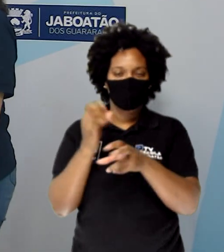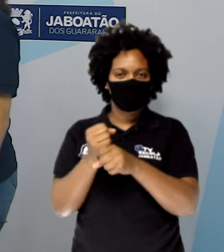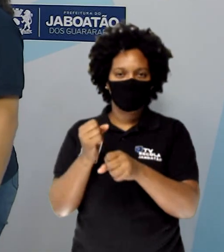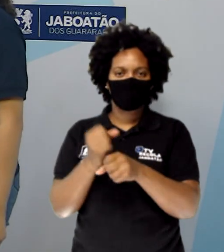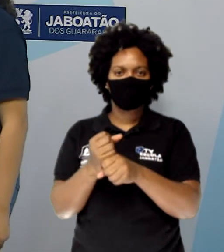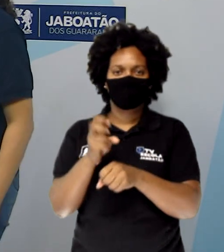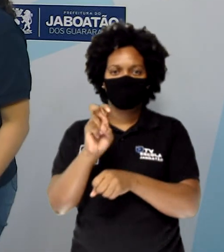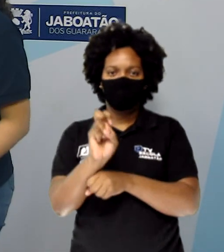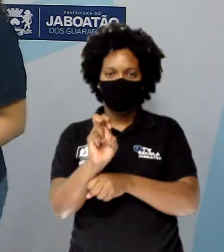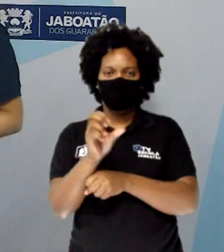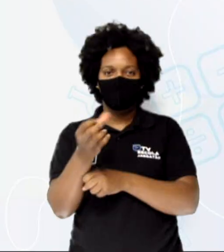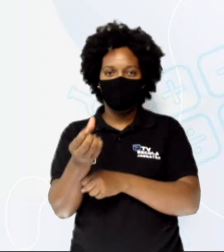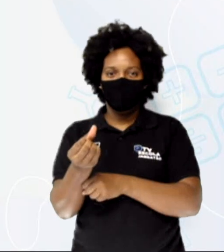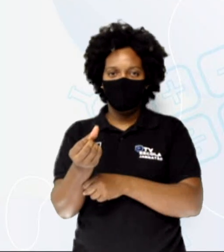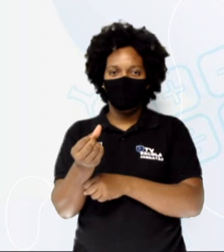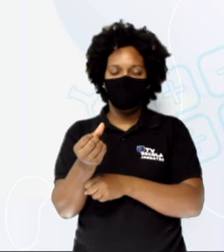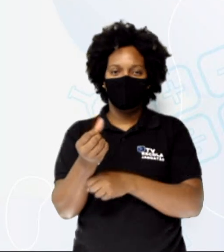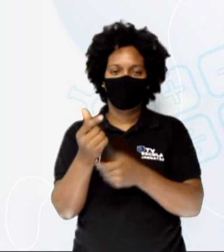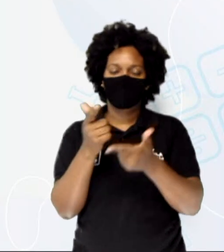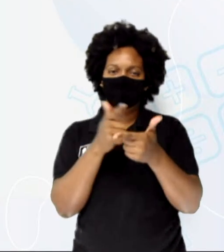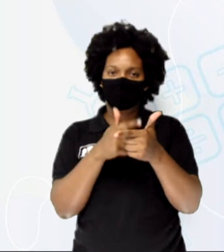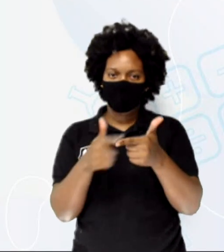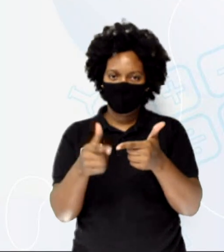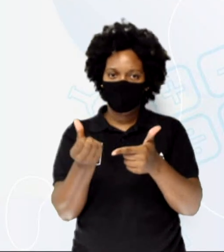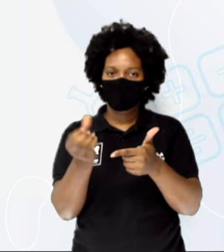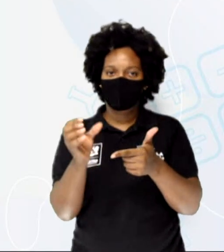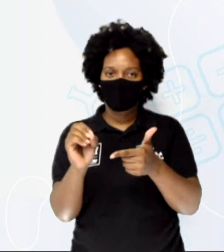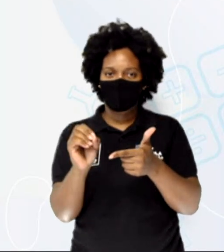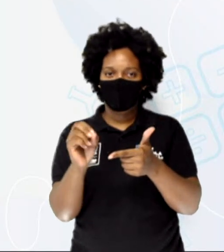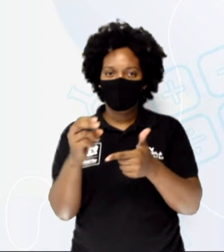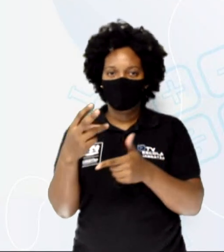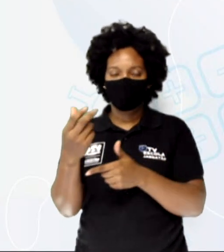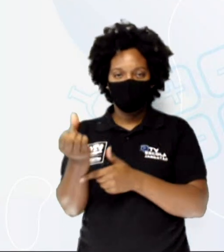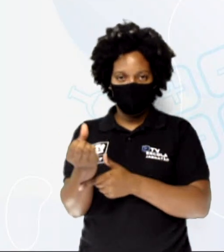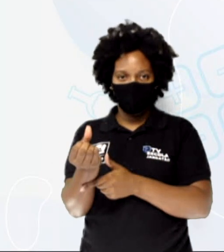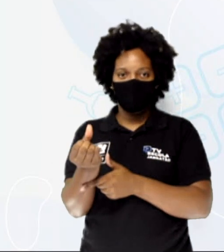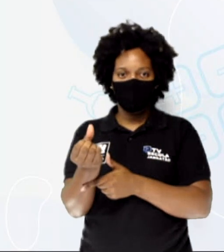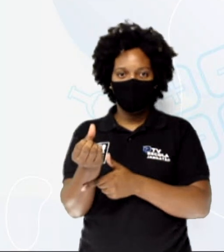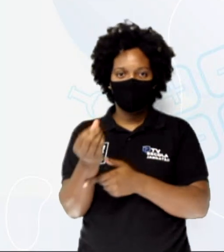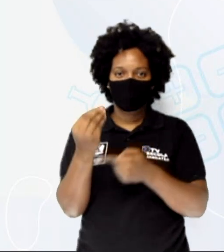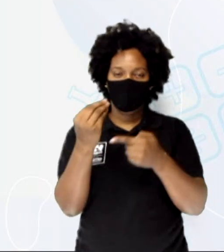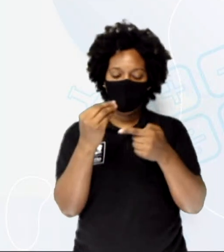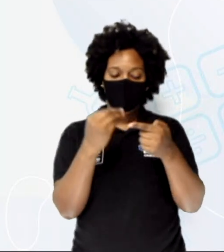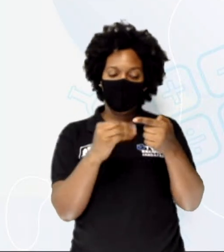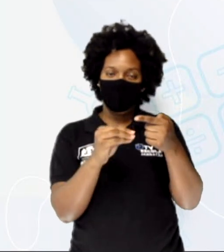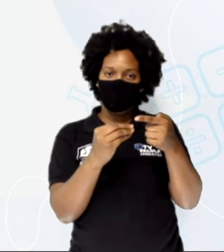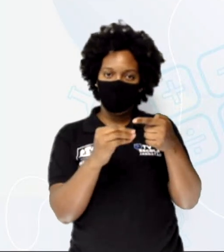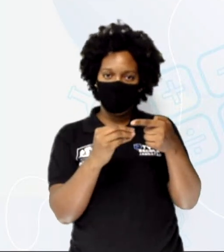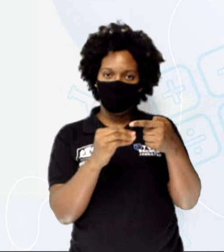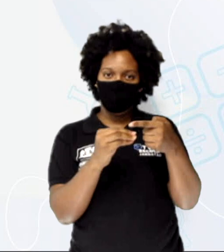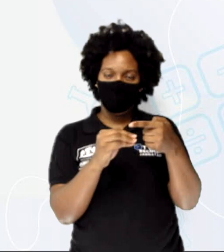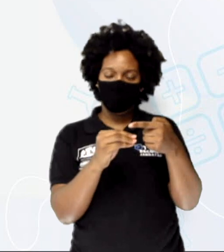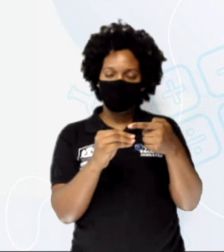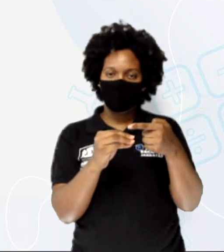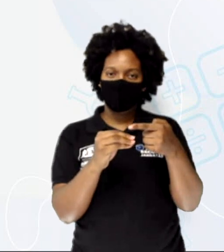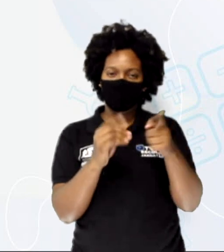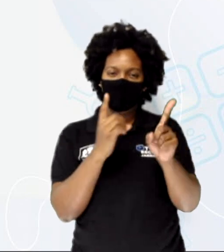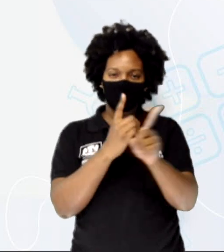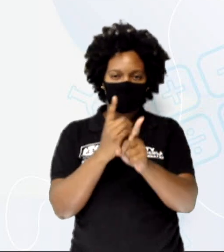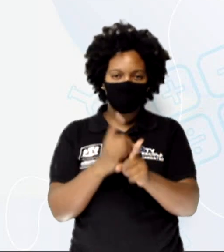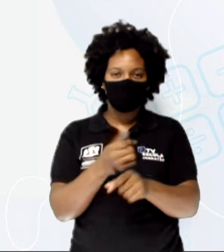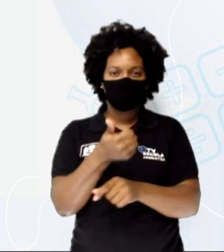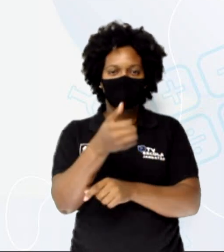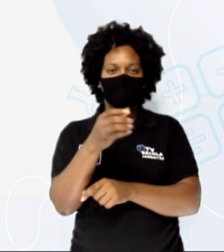vai dividir ali primeiro o 60 por 6, que é o nosso denominador, e a gente vai encontrar 10 litros.